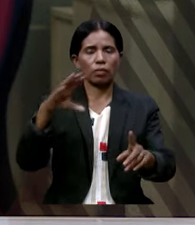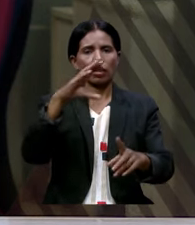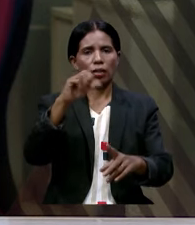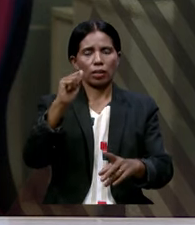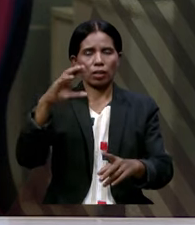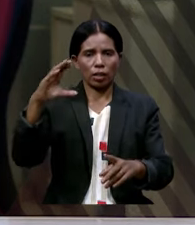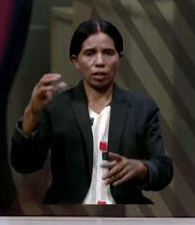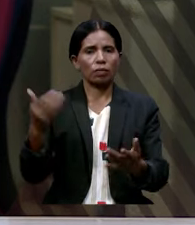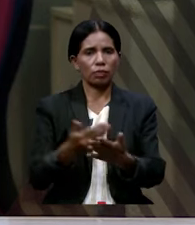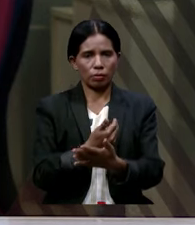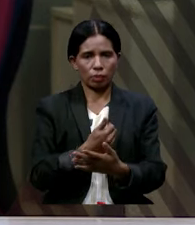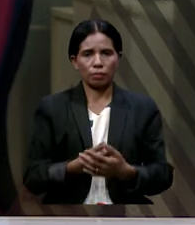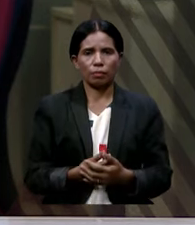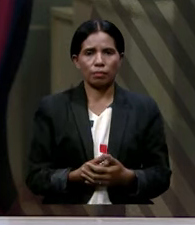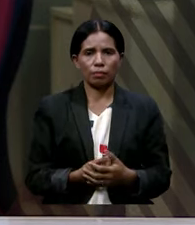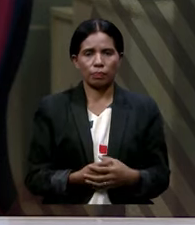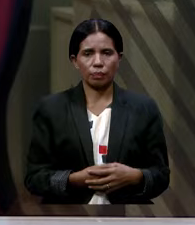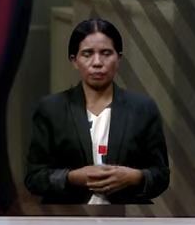CAC.